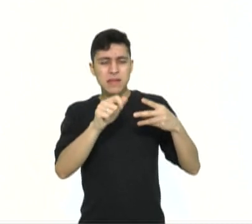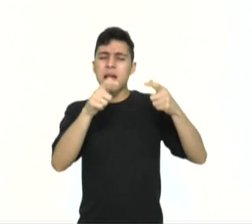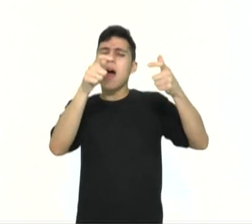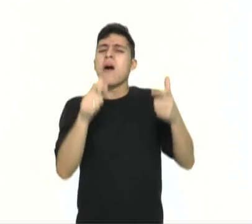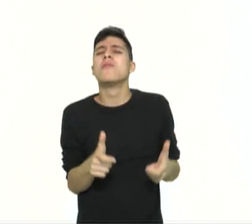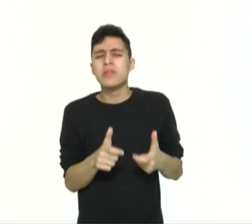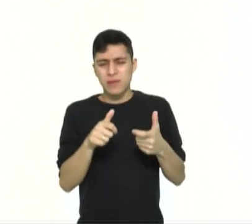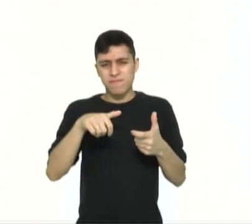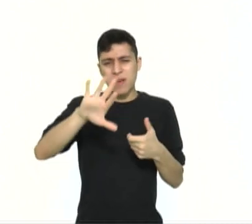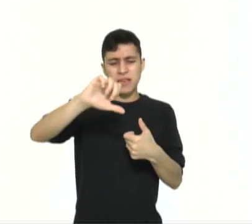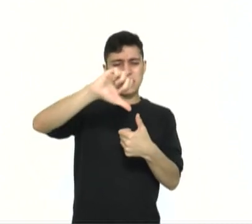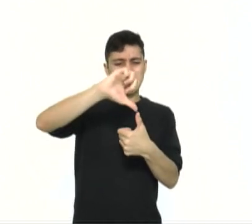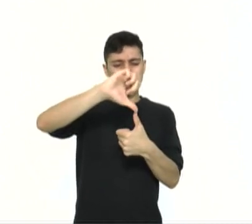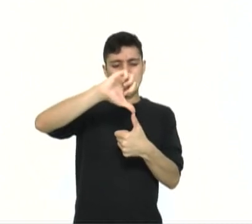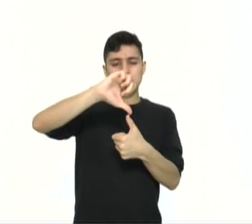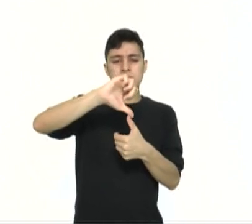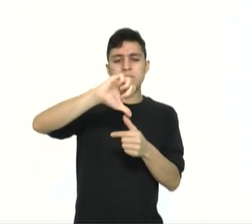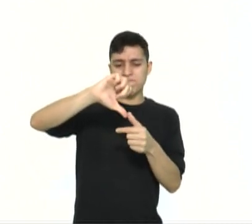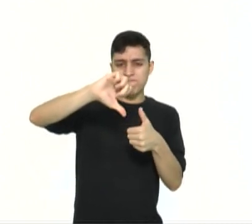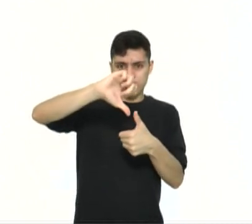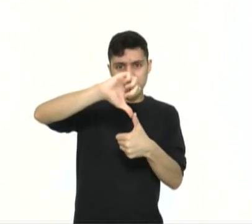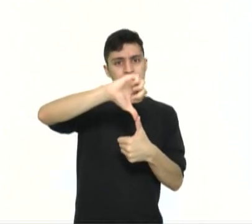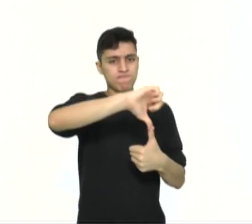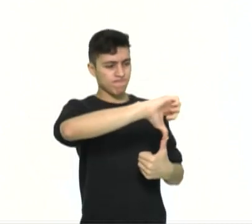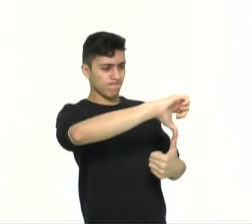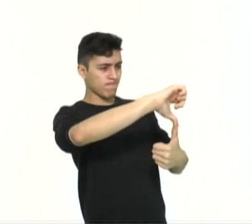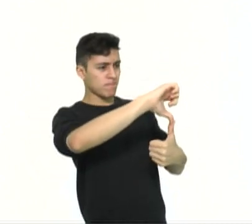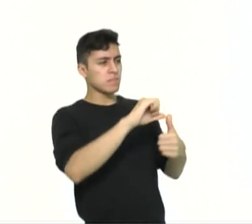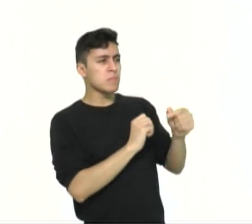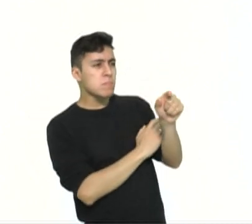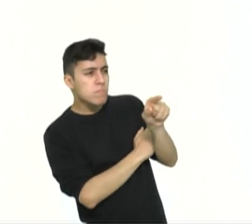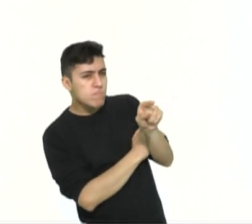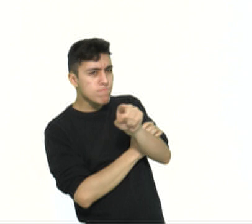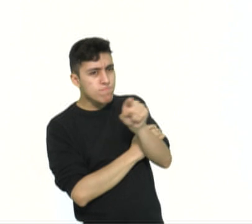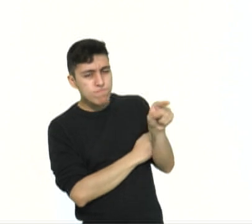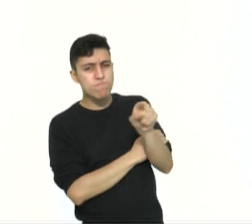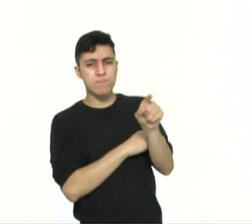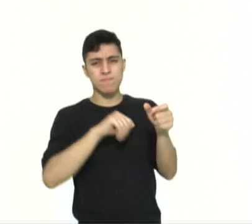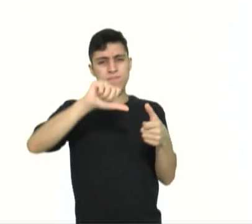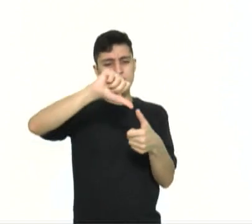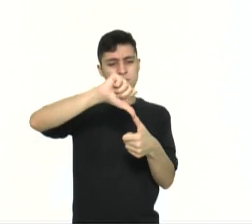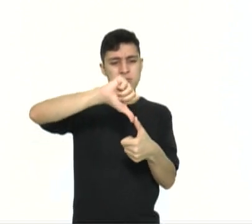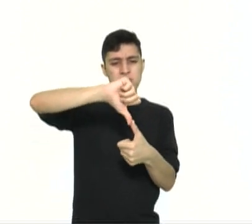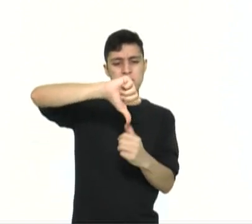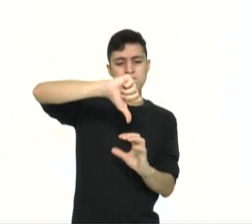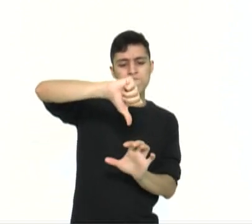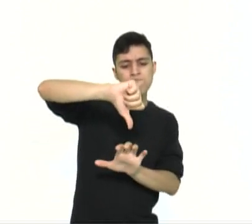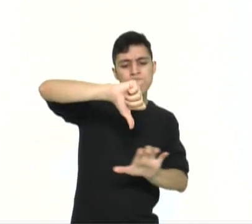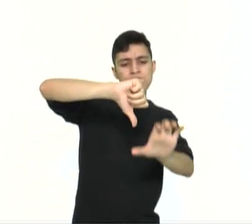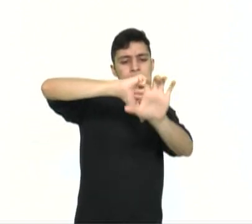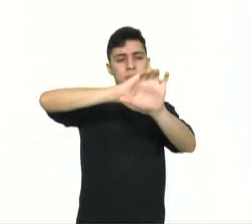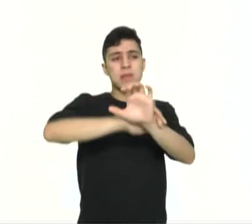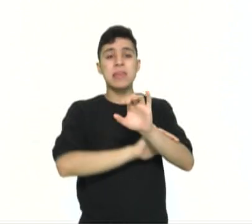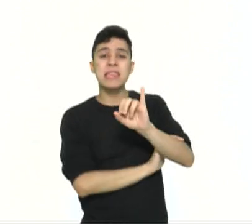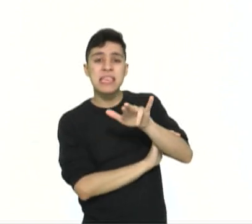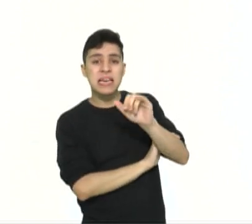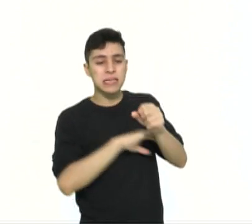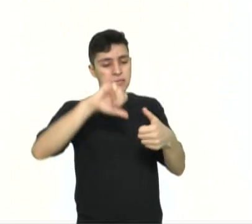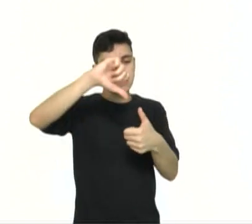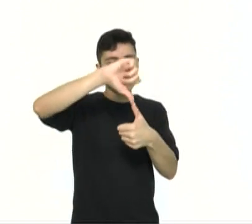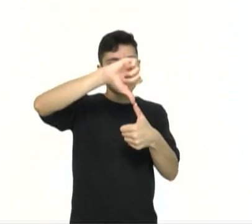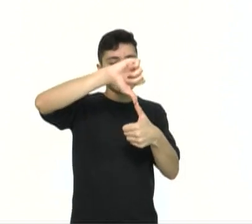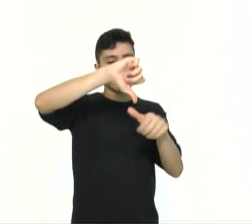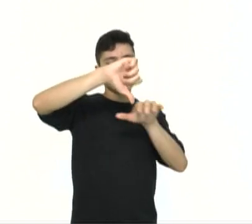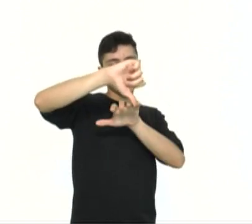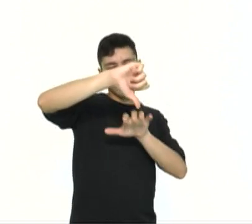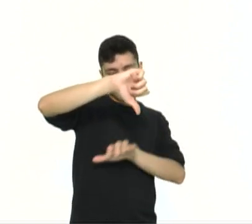ali, né, na América Central, indo em direção à América do Norte, e nós vamos ver que os incas, eles estão, né,